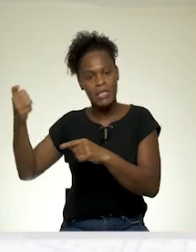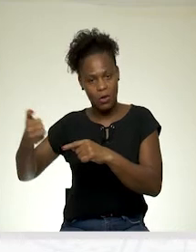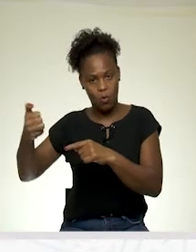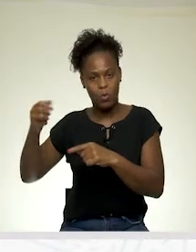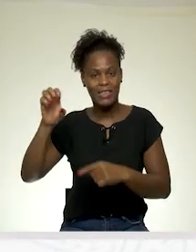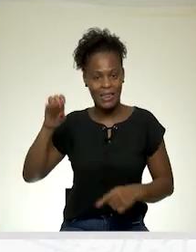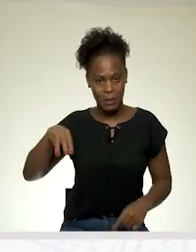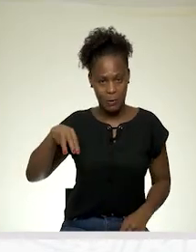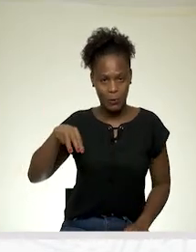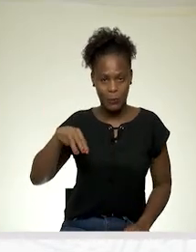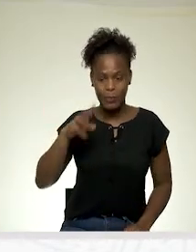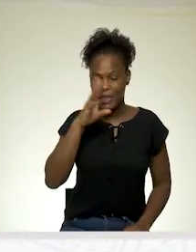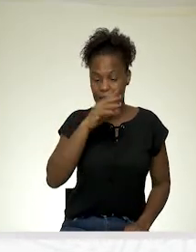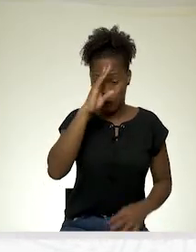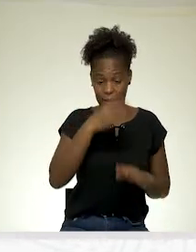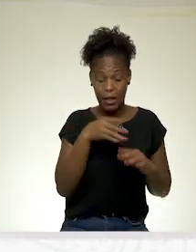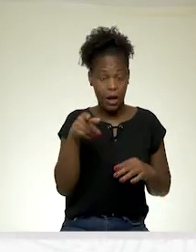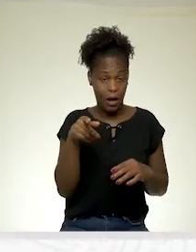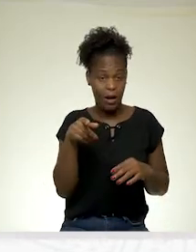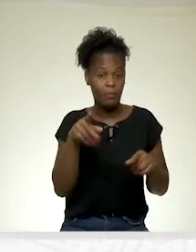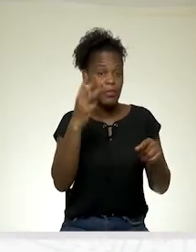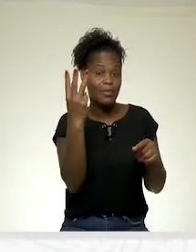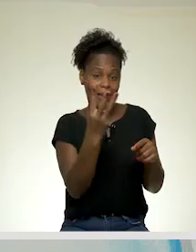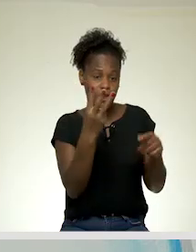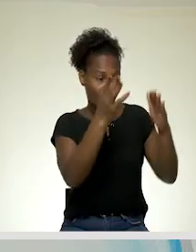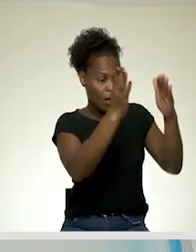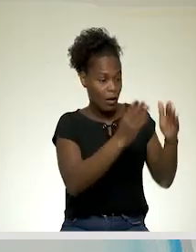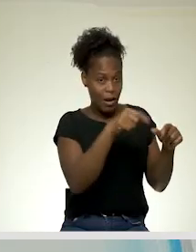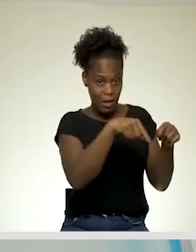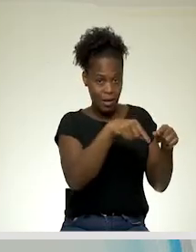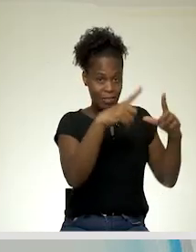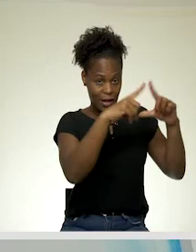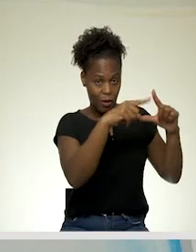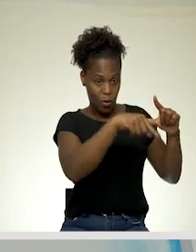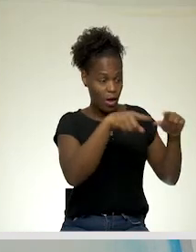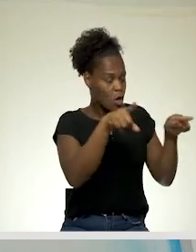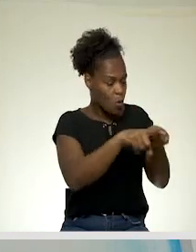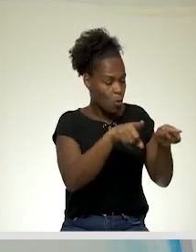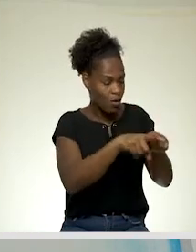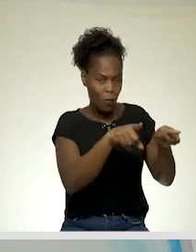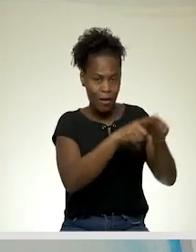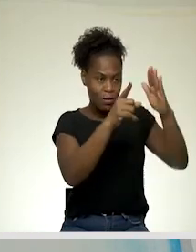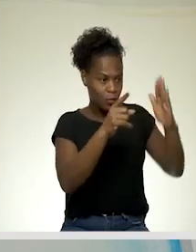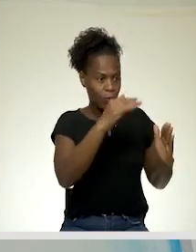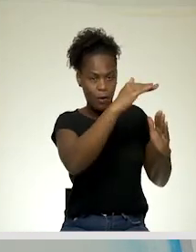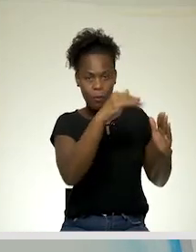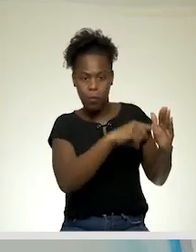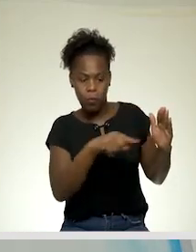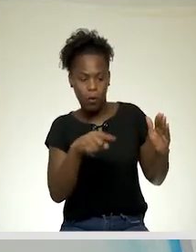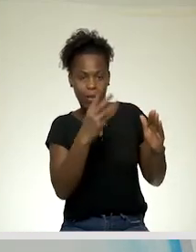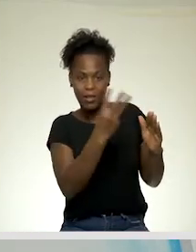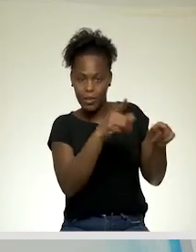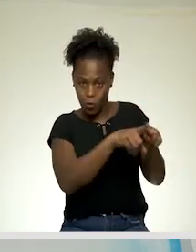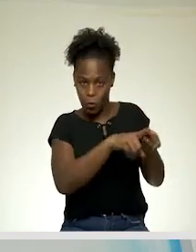5 centímetros. Se acontecer esse caso, os 3 lados de um triângulo com o mesmo comprimento do outro